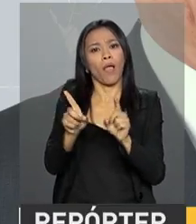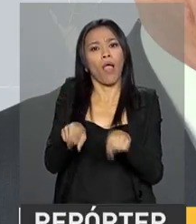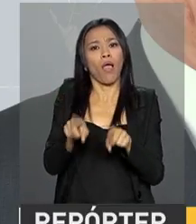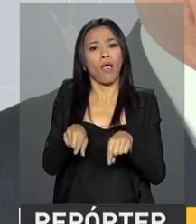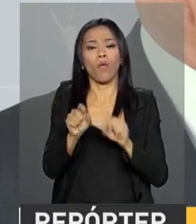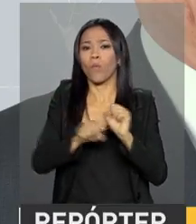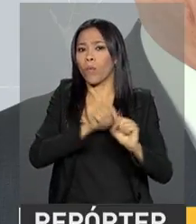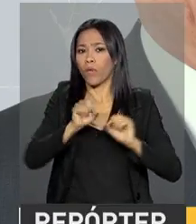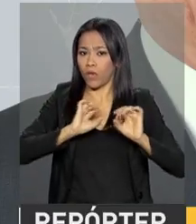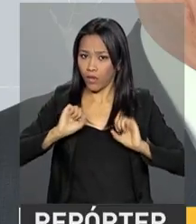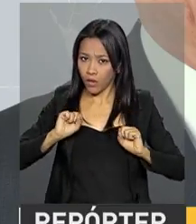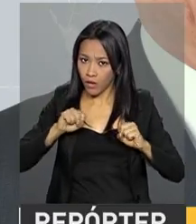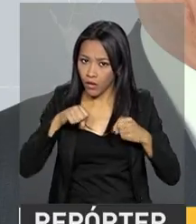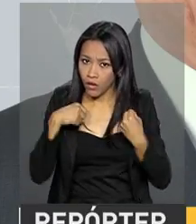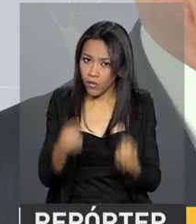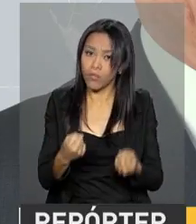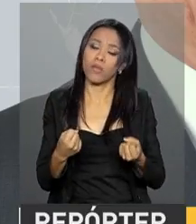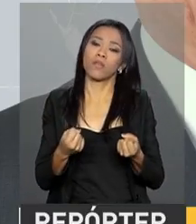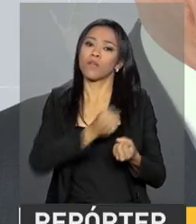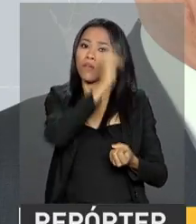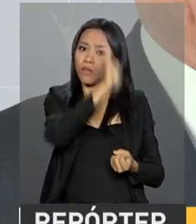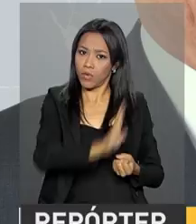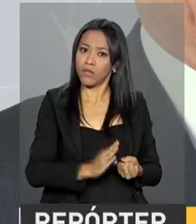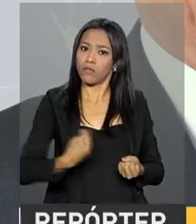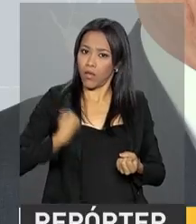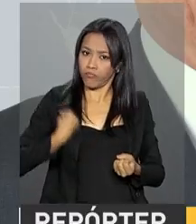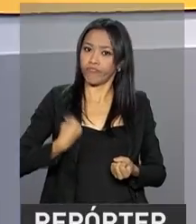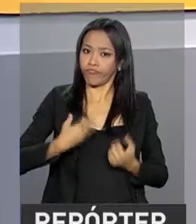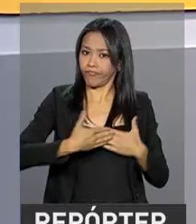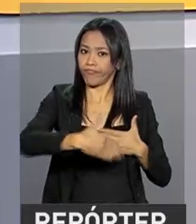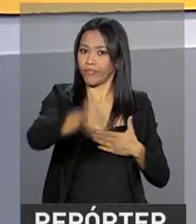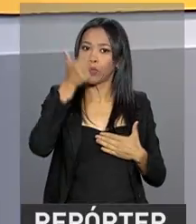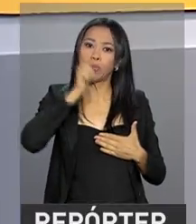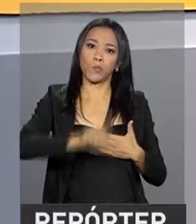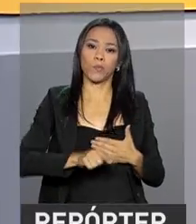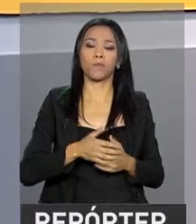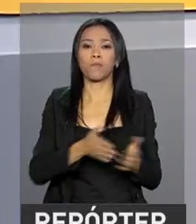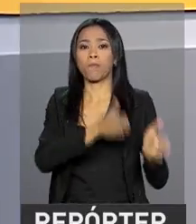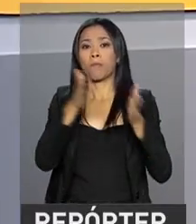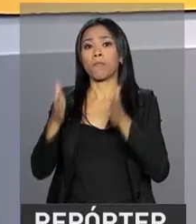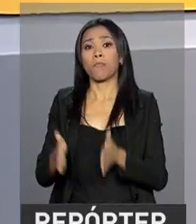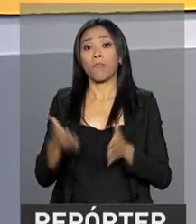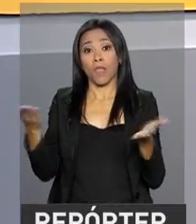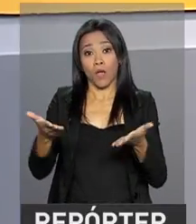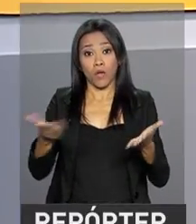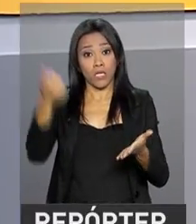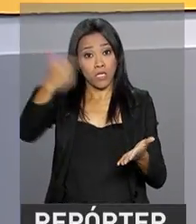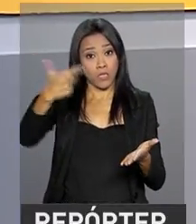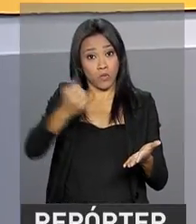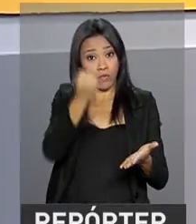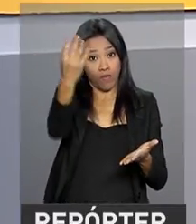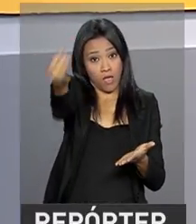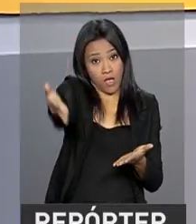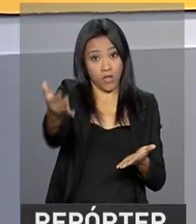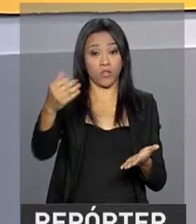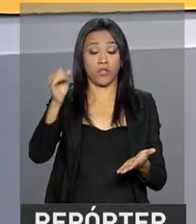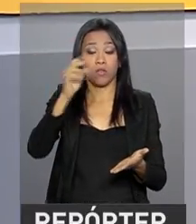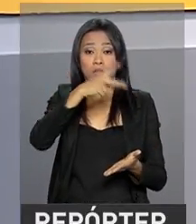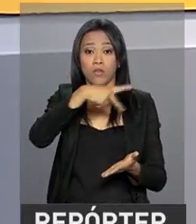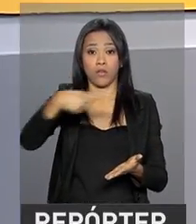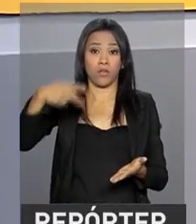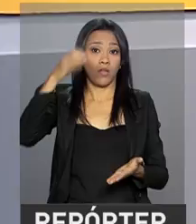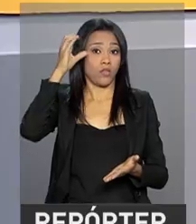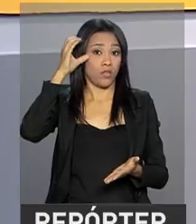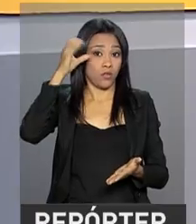respeito da recuperação que o Brasil está tendo. Na segunda etapa, a viagem à China, o presidente vai participar